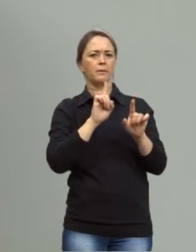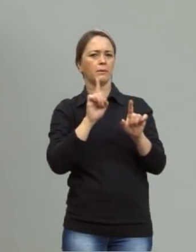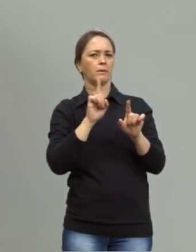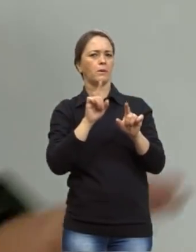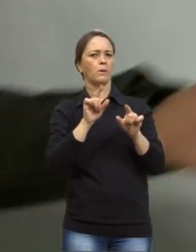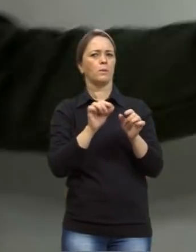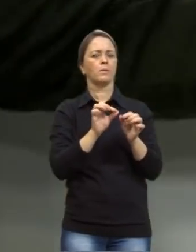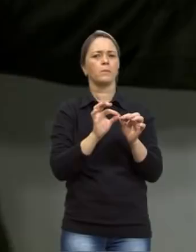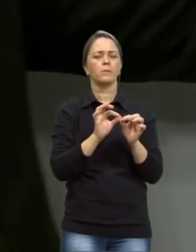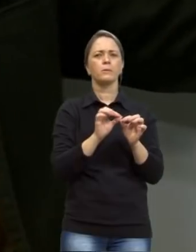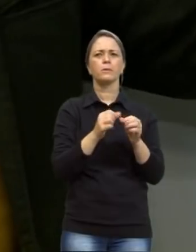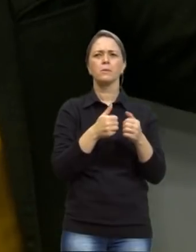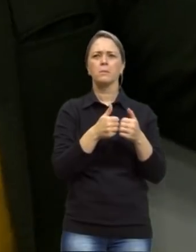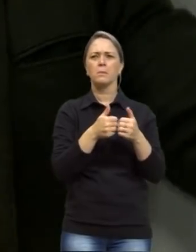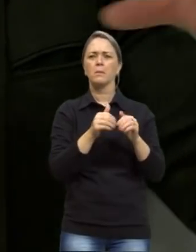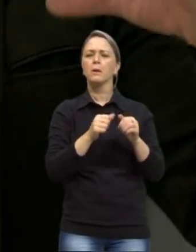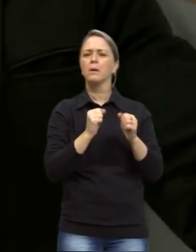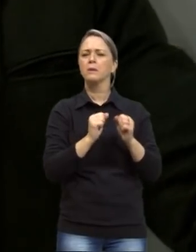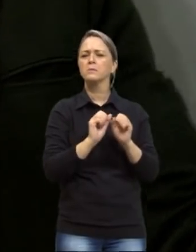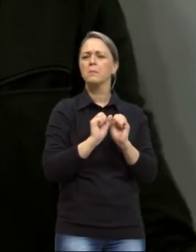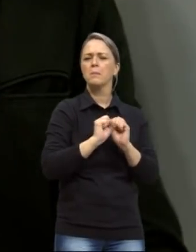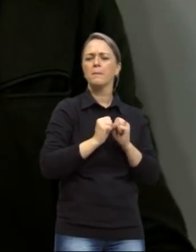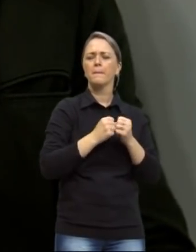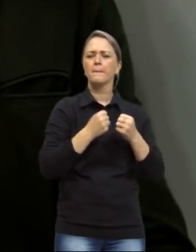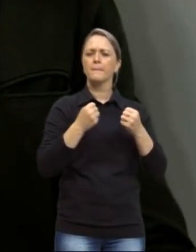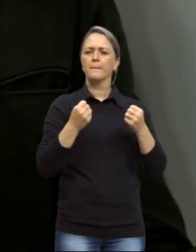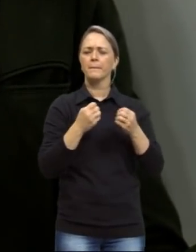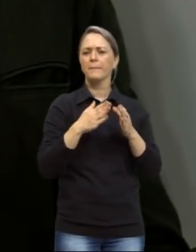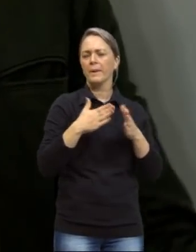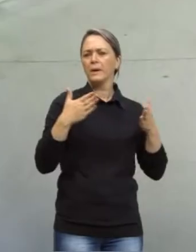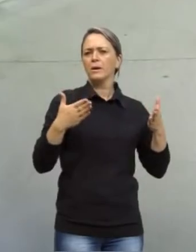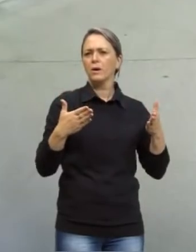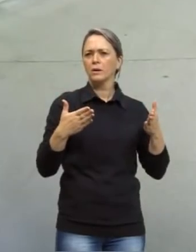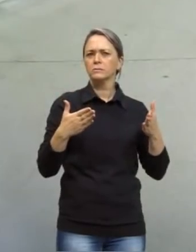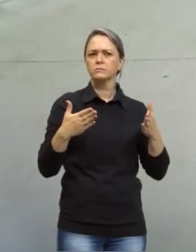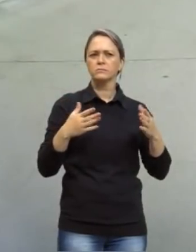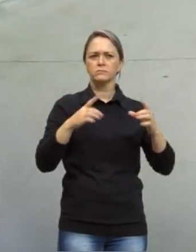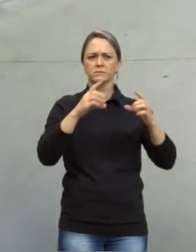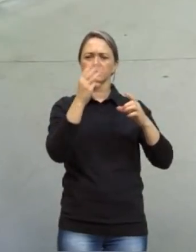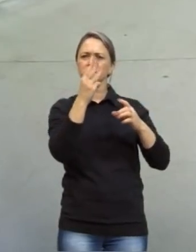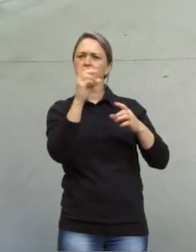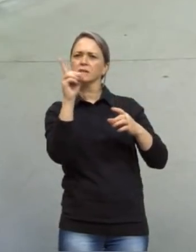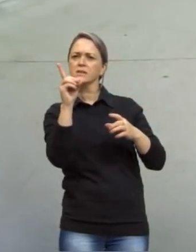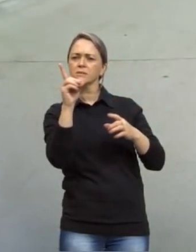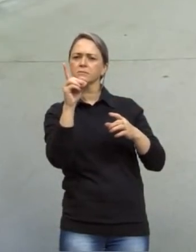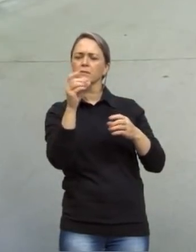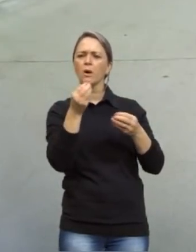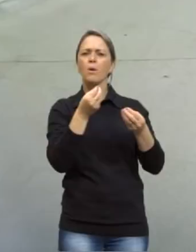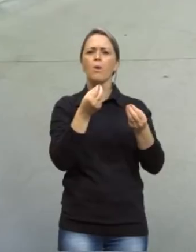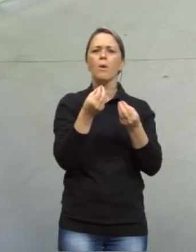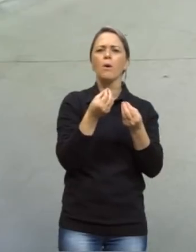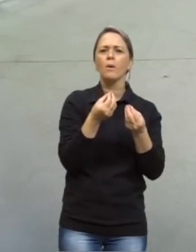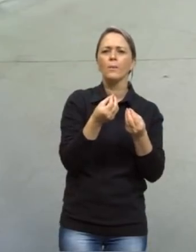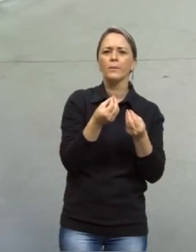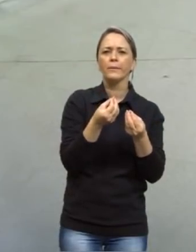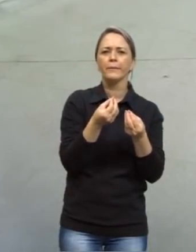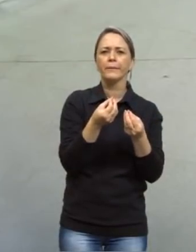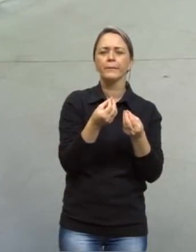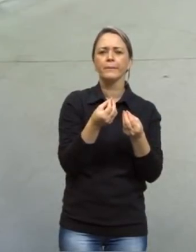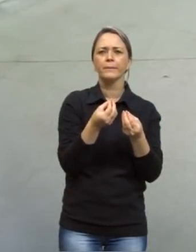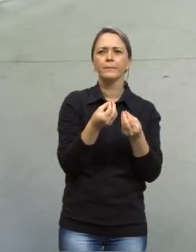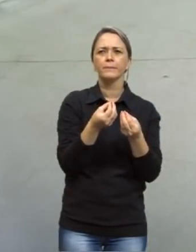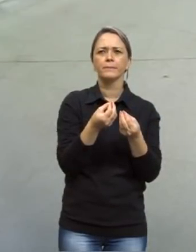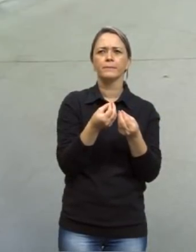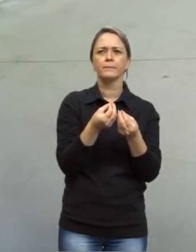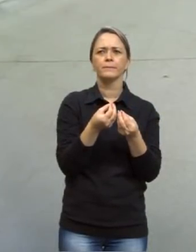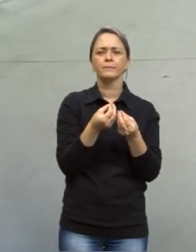posso ter a gente tem que pensar que essa estrutura tridimensional então como é que eu vou representar isso daqui eu vou colocar